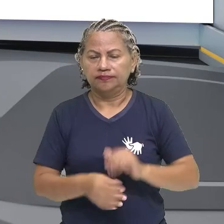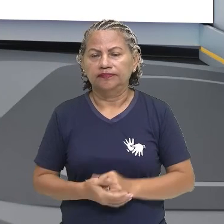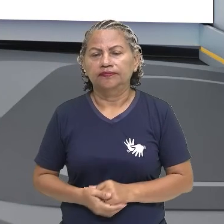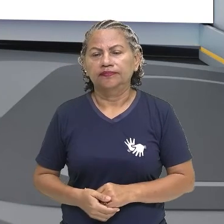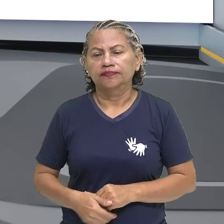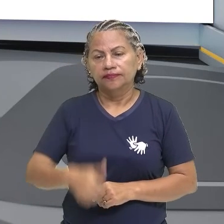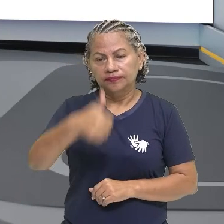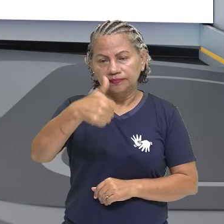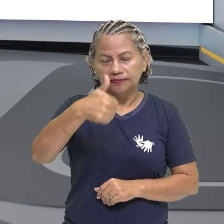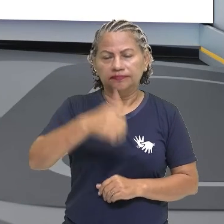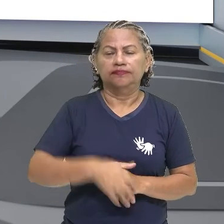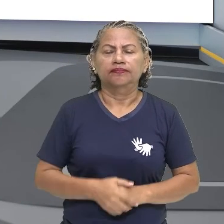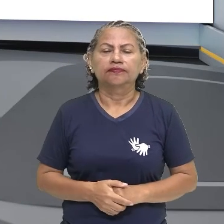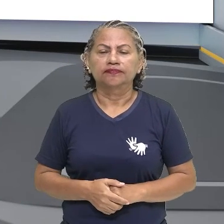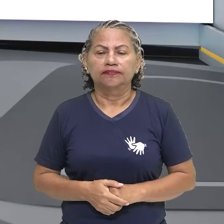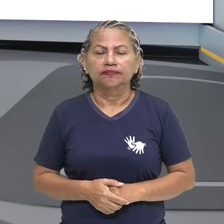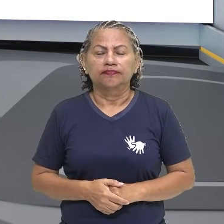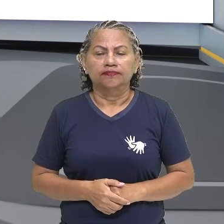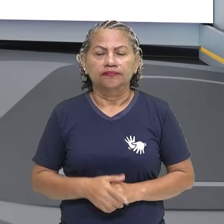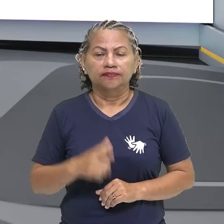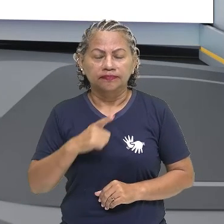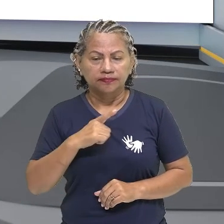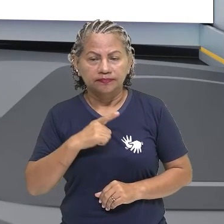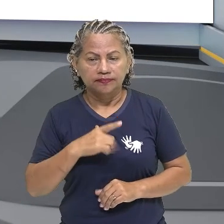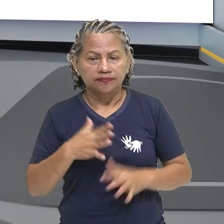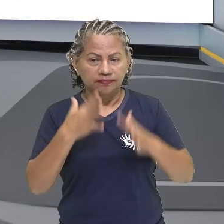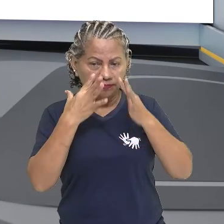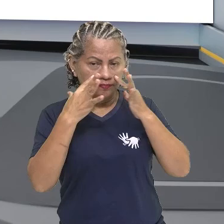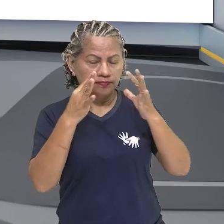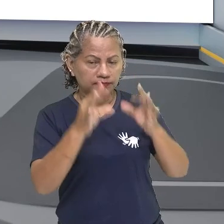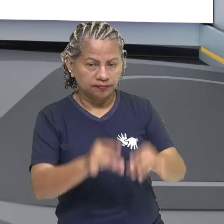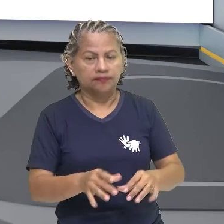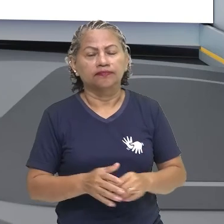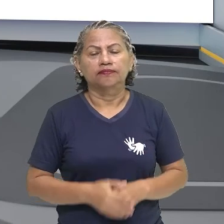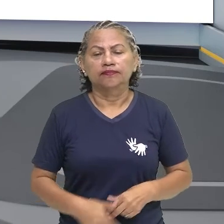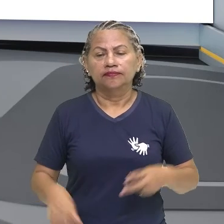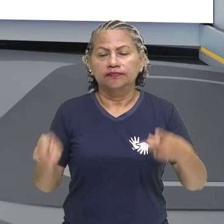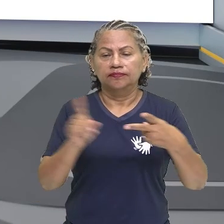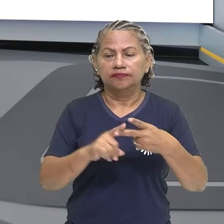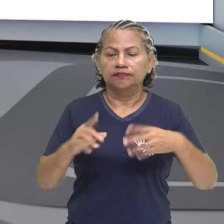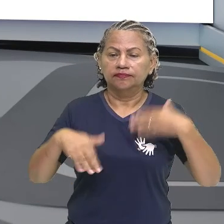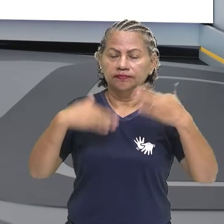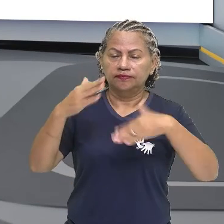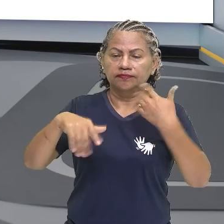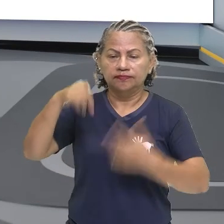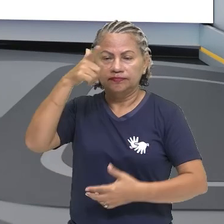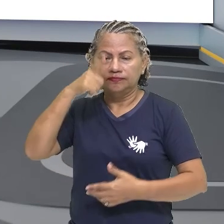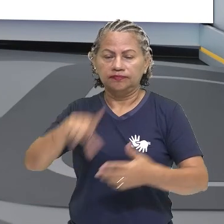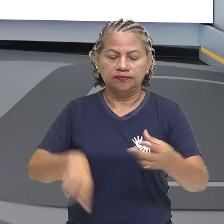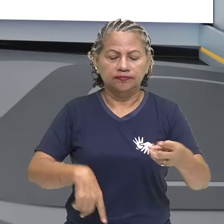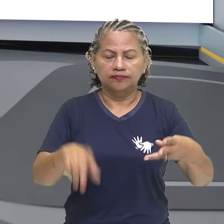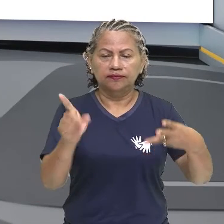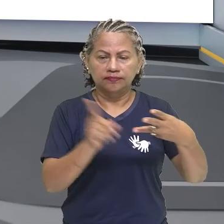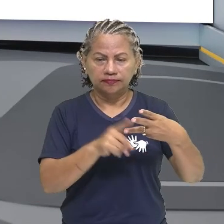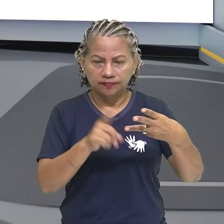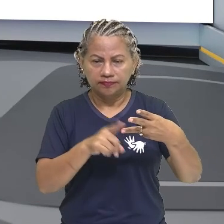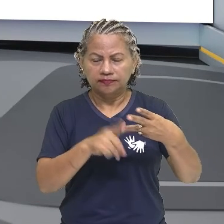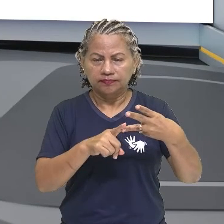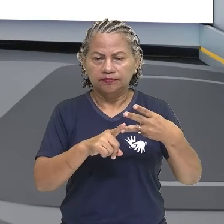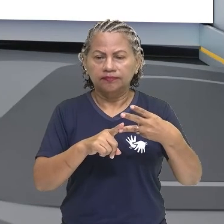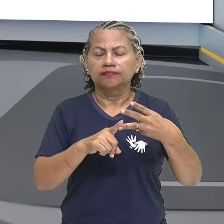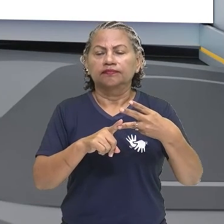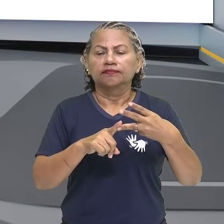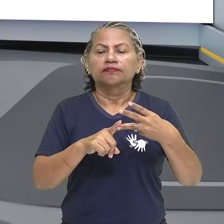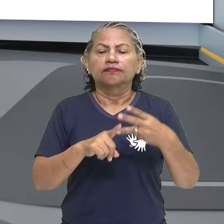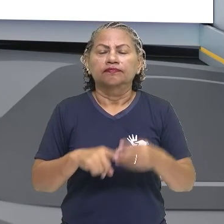1. Vocação épica. 2. Desenvolvimento e conquista. 3.